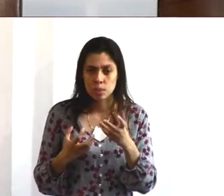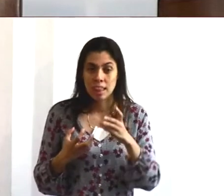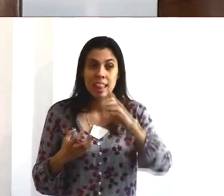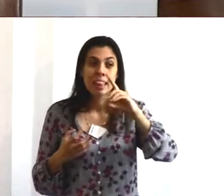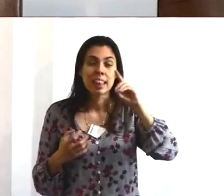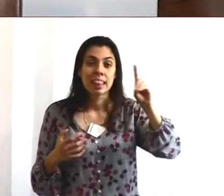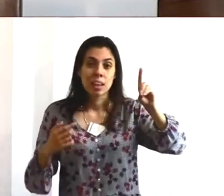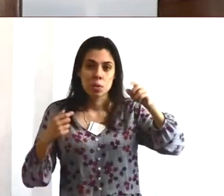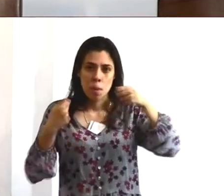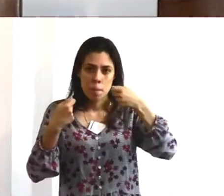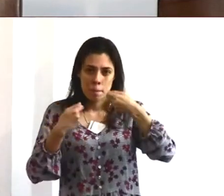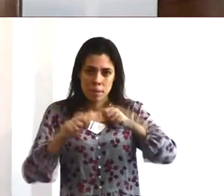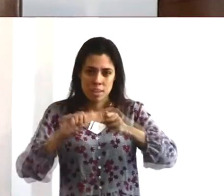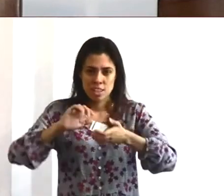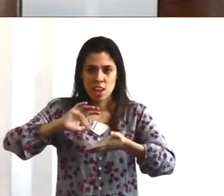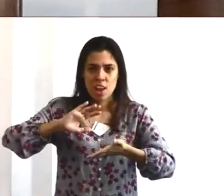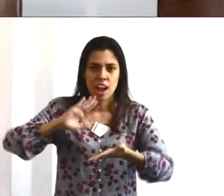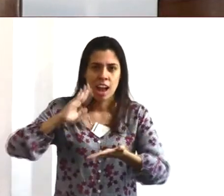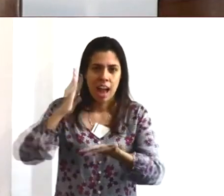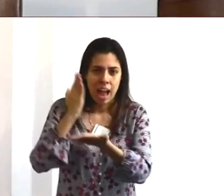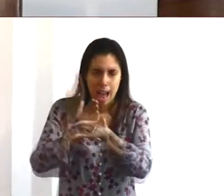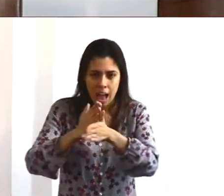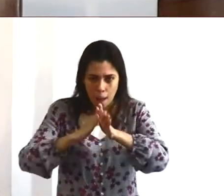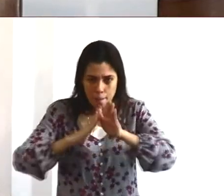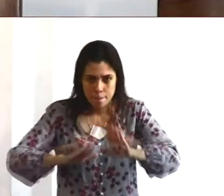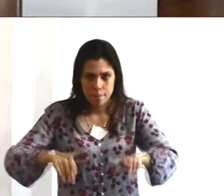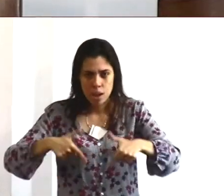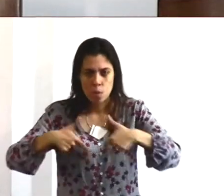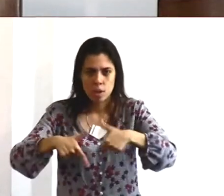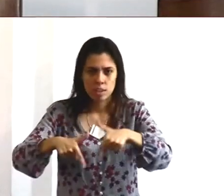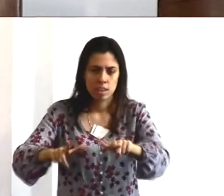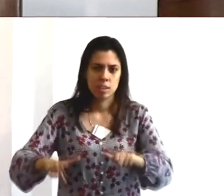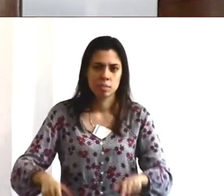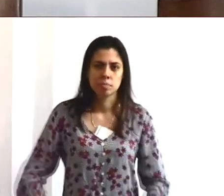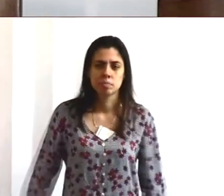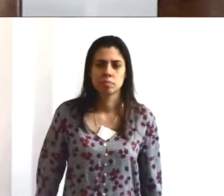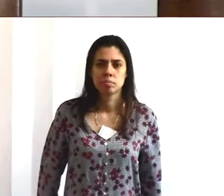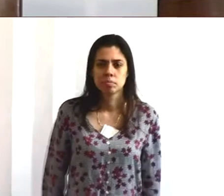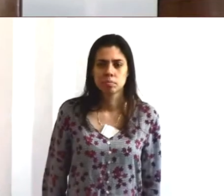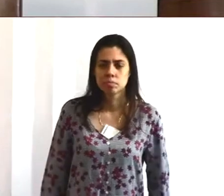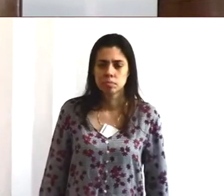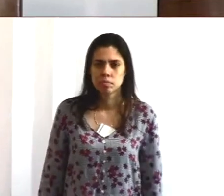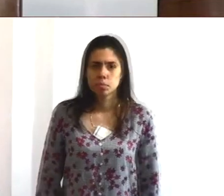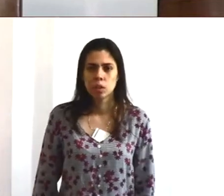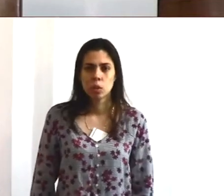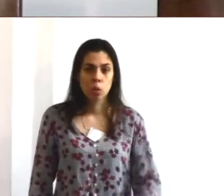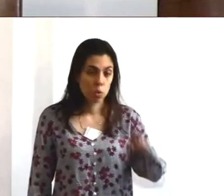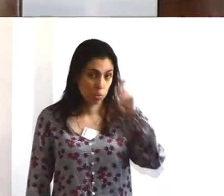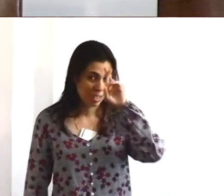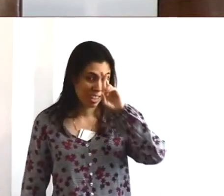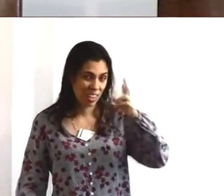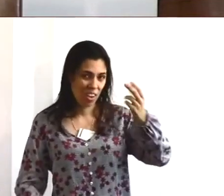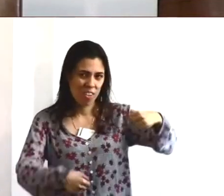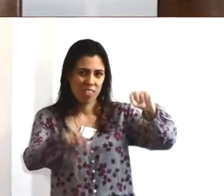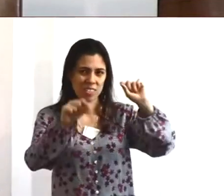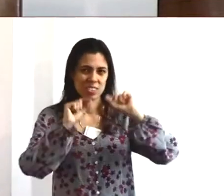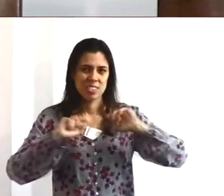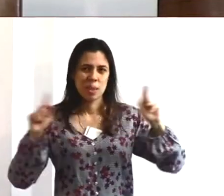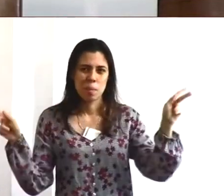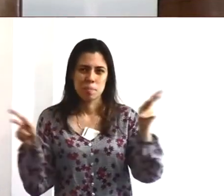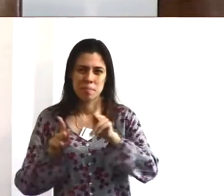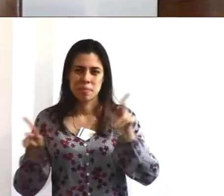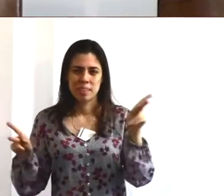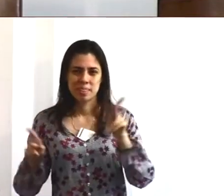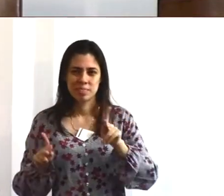paz. Nós estamos diante de uma grande guerra, mas o Senhor cessa essa guerra e nos traz paz. E nós